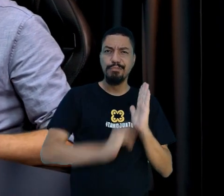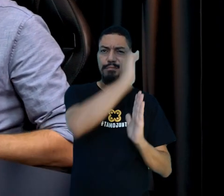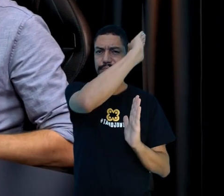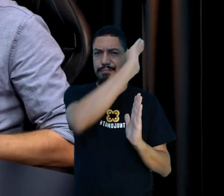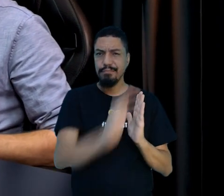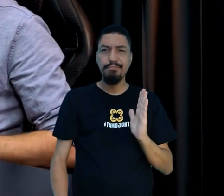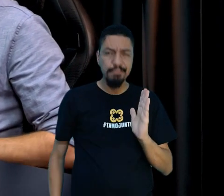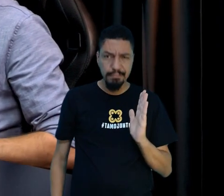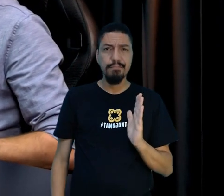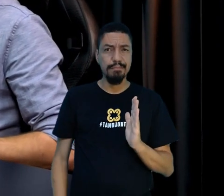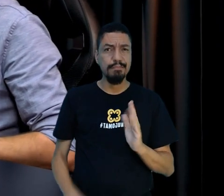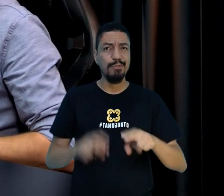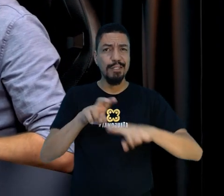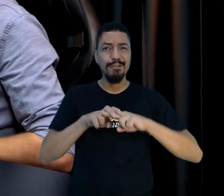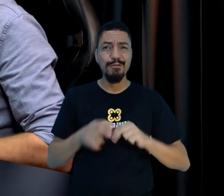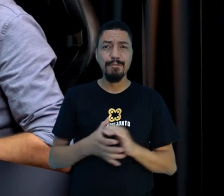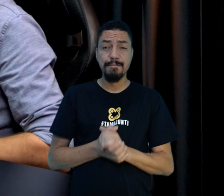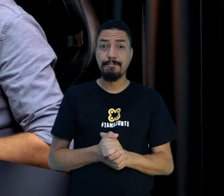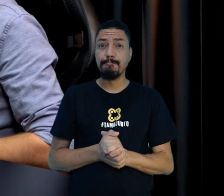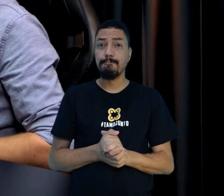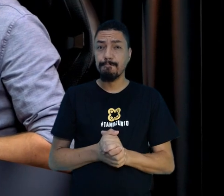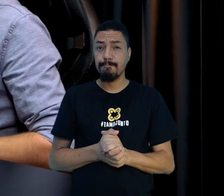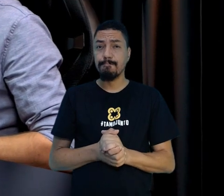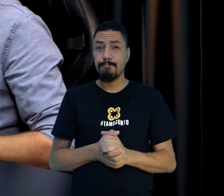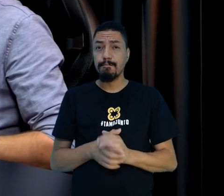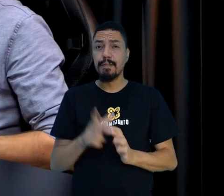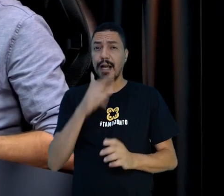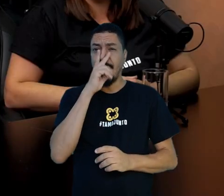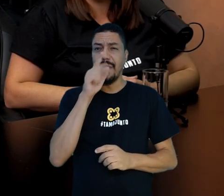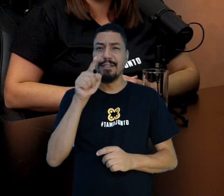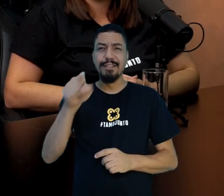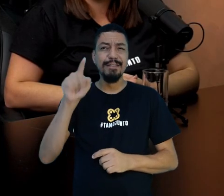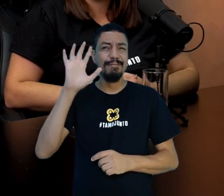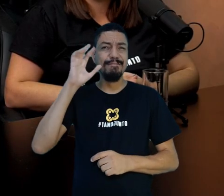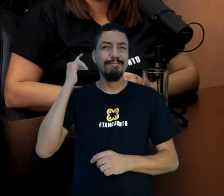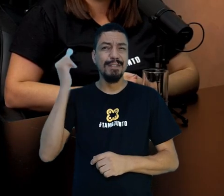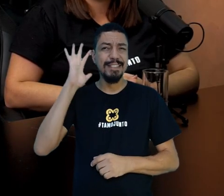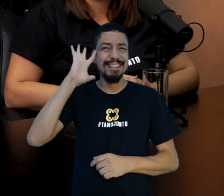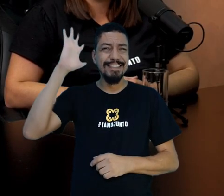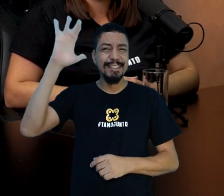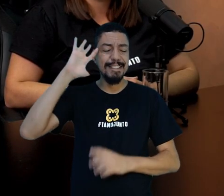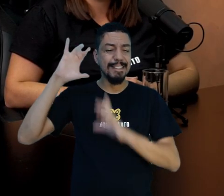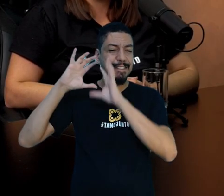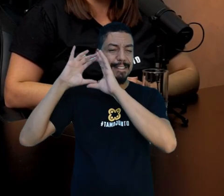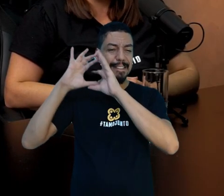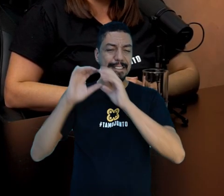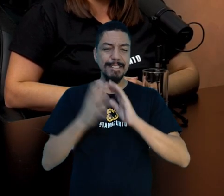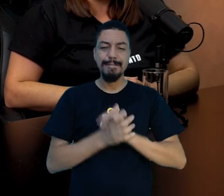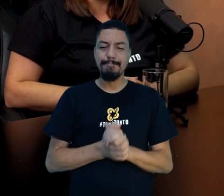saindo, pediu demissão por isso, né? Eu acho que aqui cabe a gente fazer uma reflexão sobre